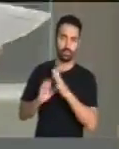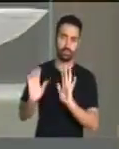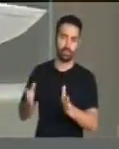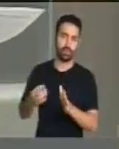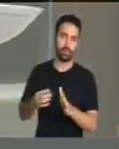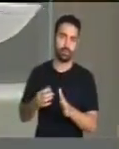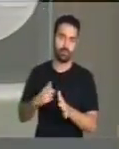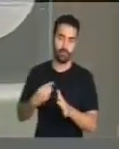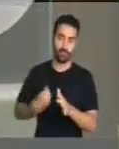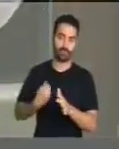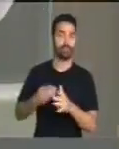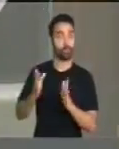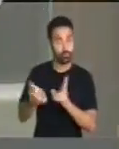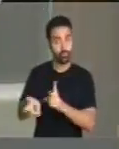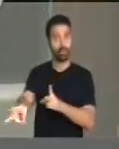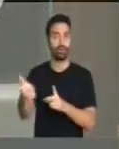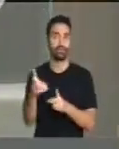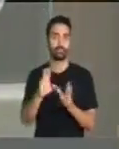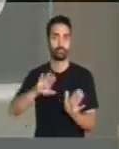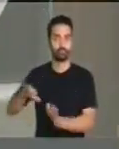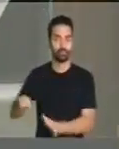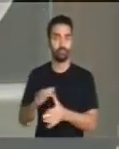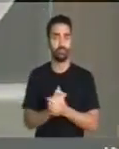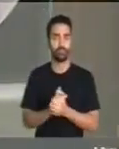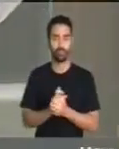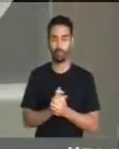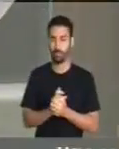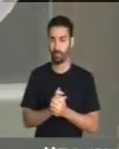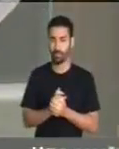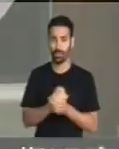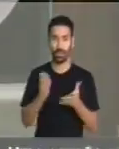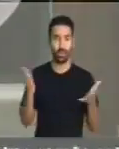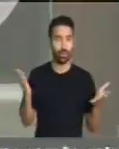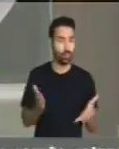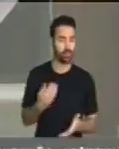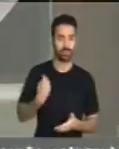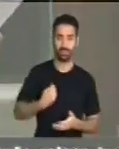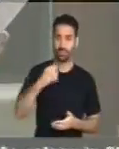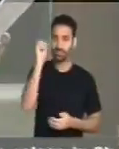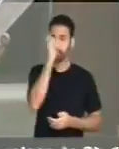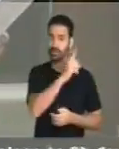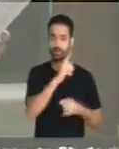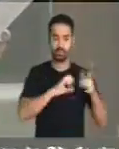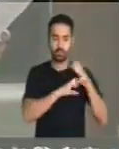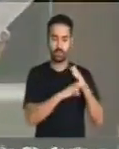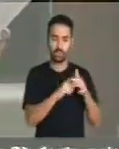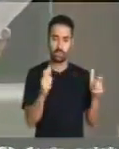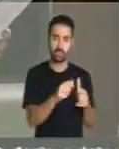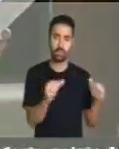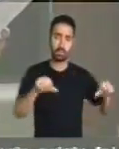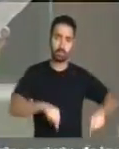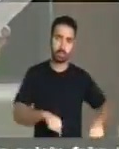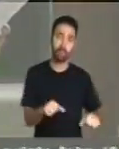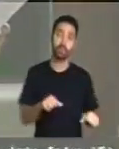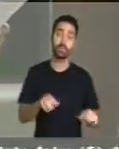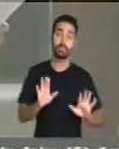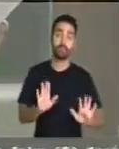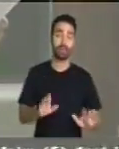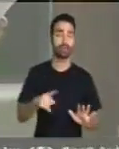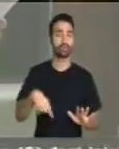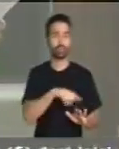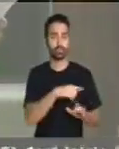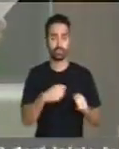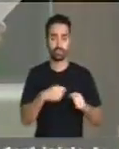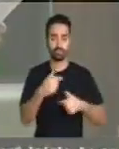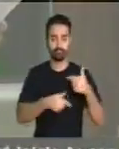mercado. Embora a situação convide para o sacrifício do pequeno empreendedor, nós não podemos deixar de destacar as